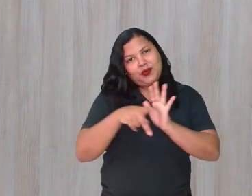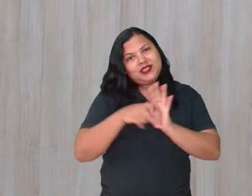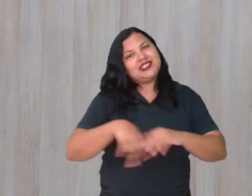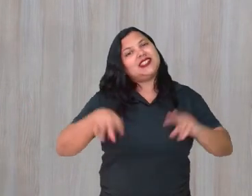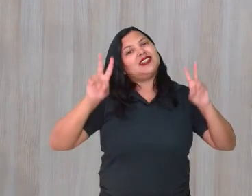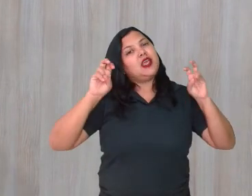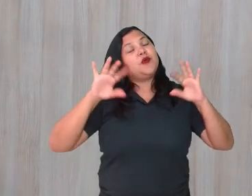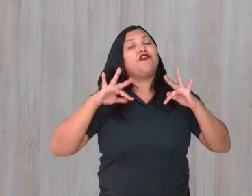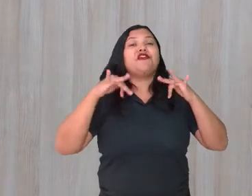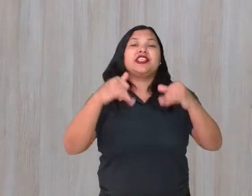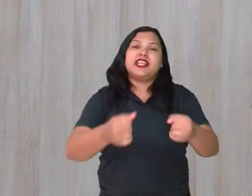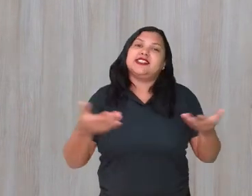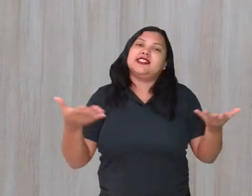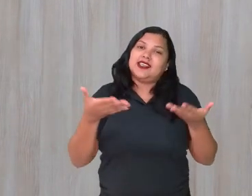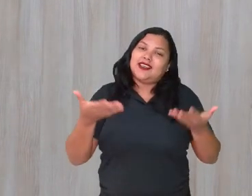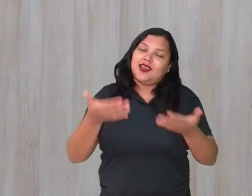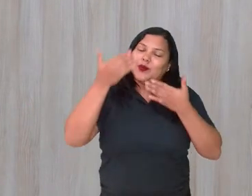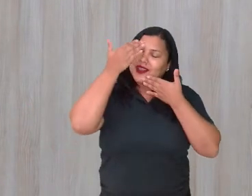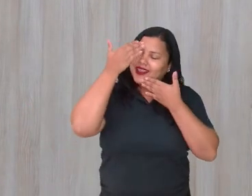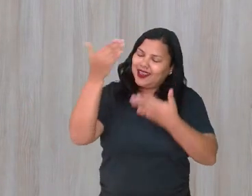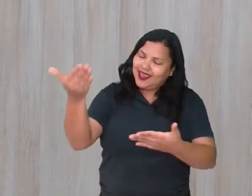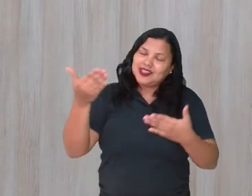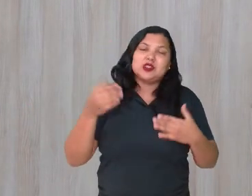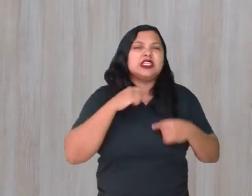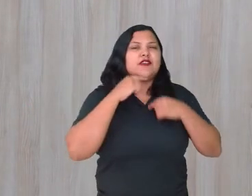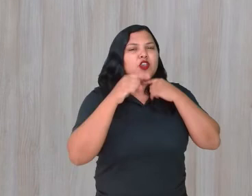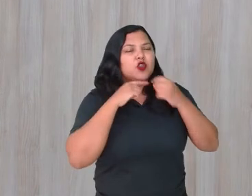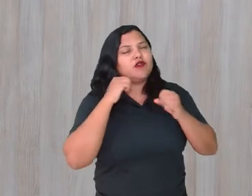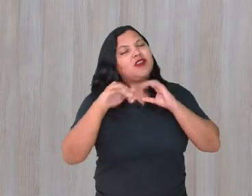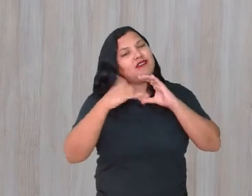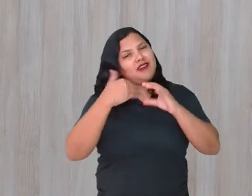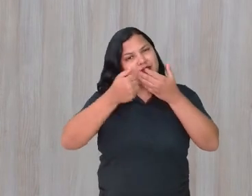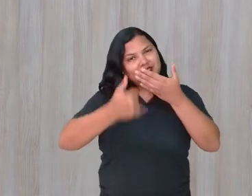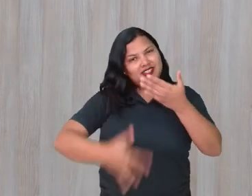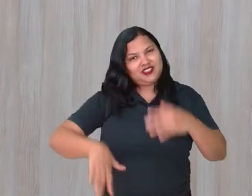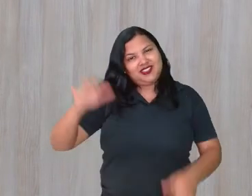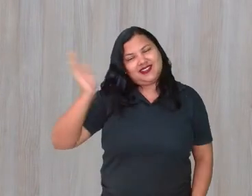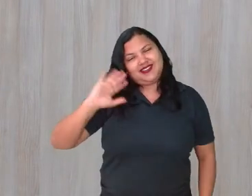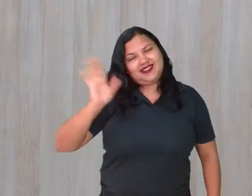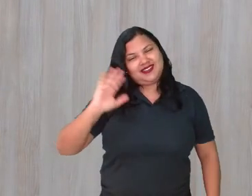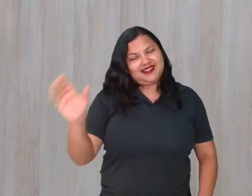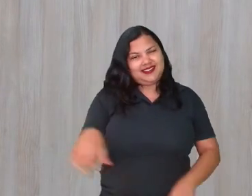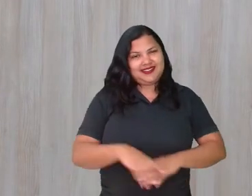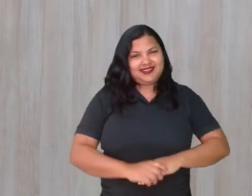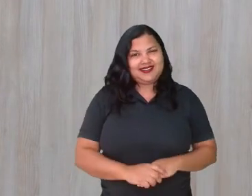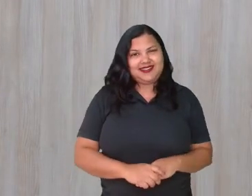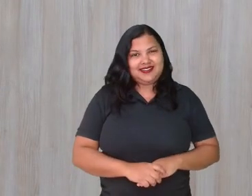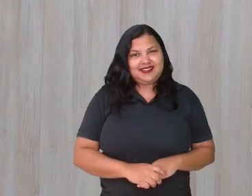Eu encerro por aqui, muitíssimo obrigado. Qualquer dúvida, entre em contato com a gente. Tchau, tchau.